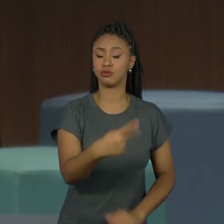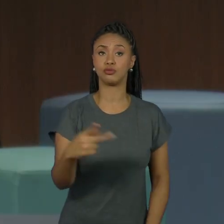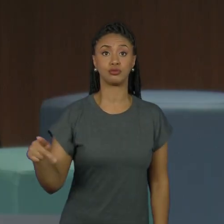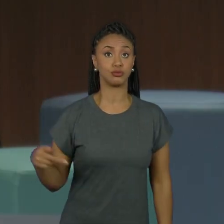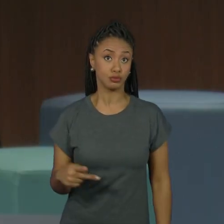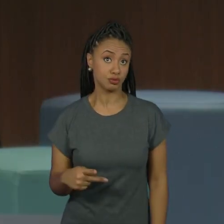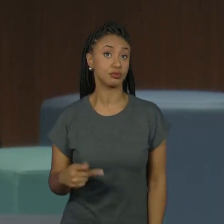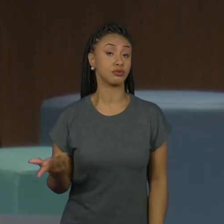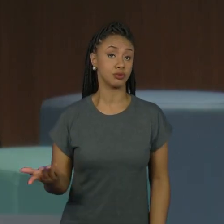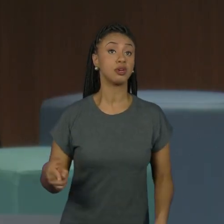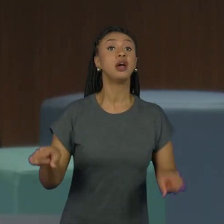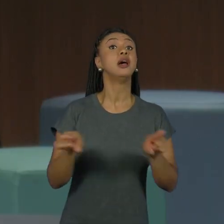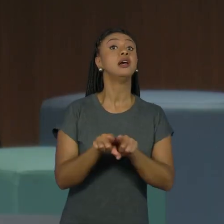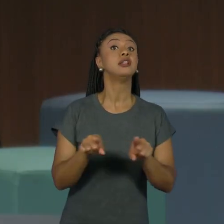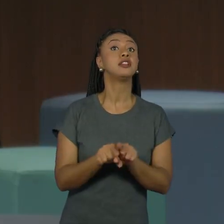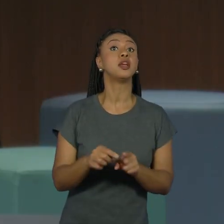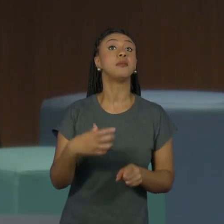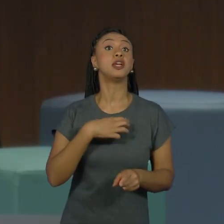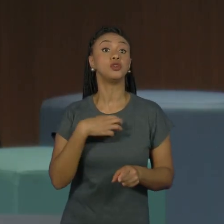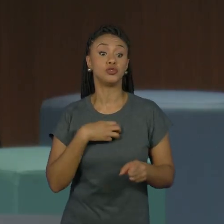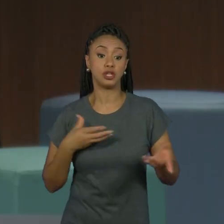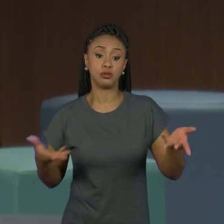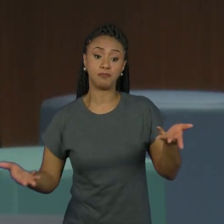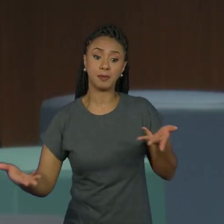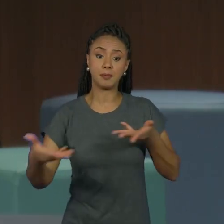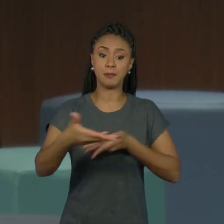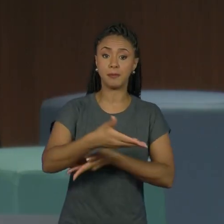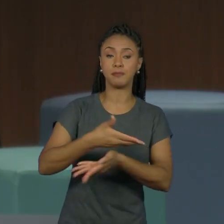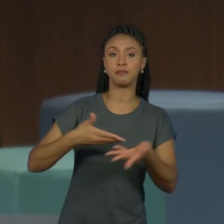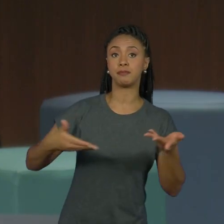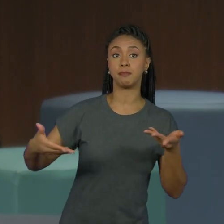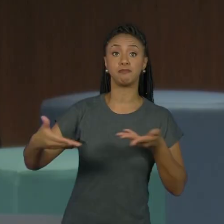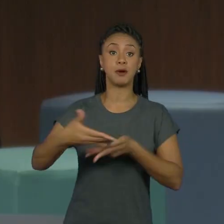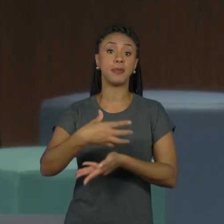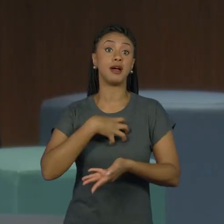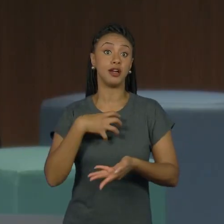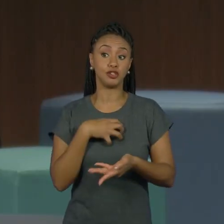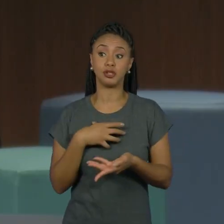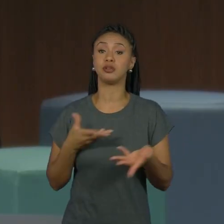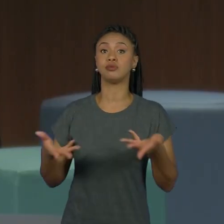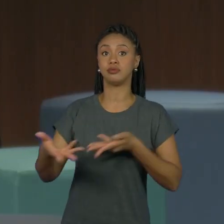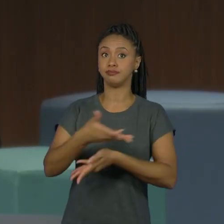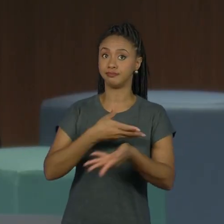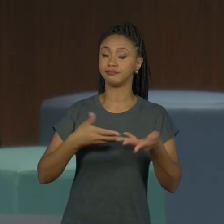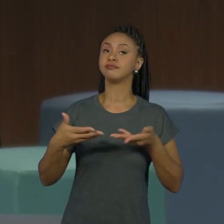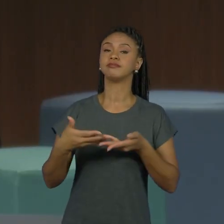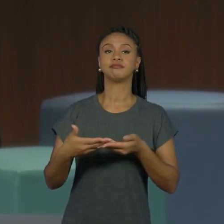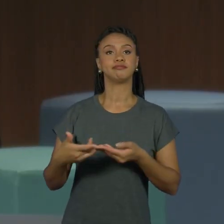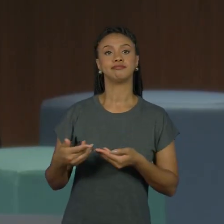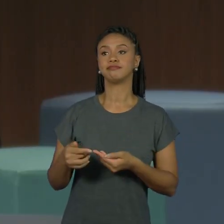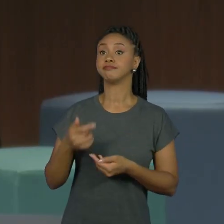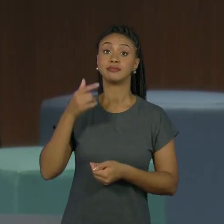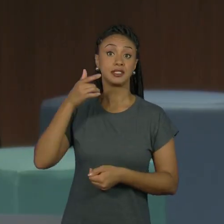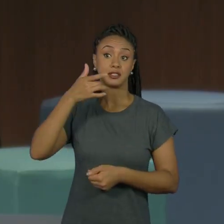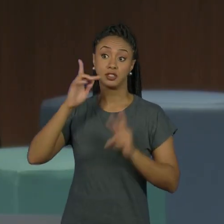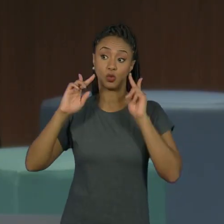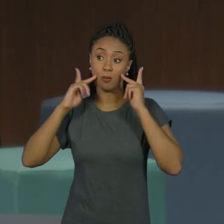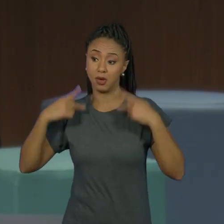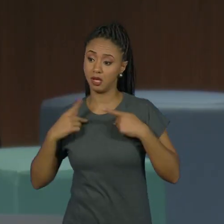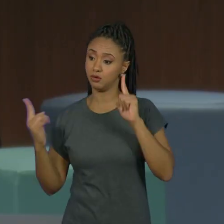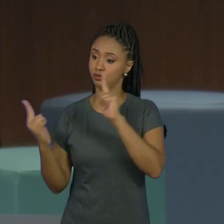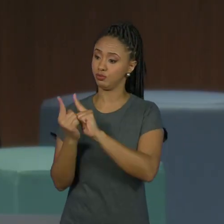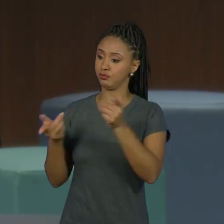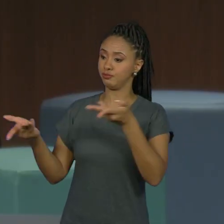também tem formas de se relacionar entre pessoas, entre equipes que são bem específicos a cada organização, a